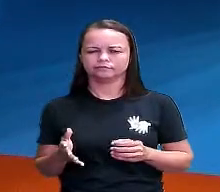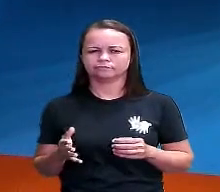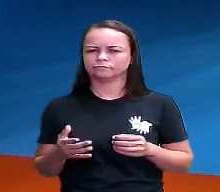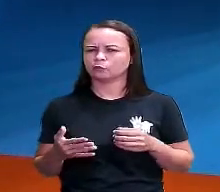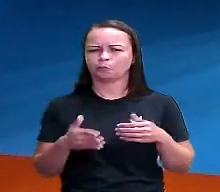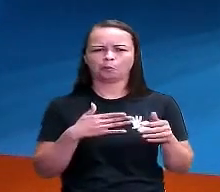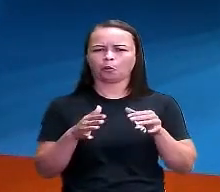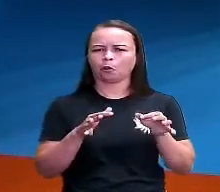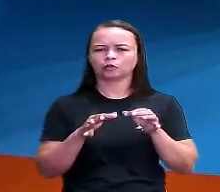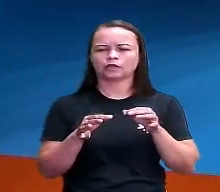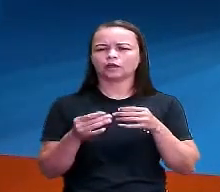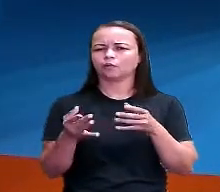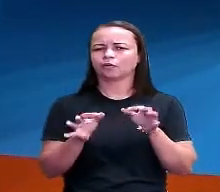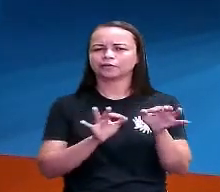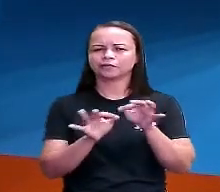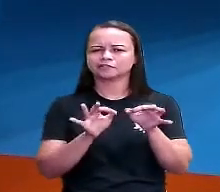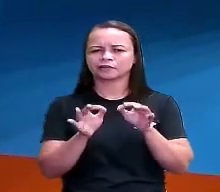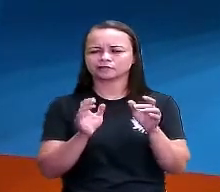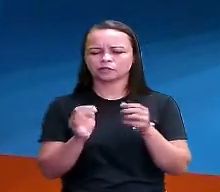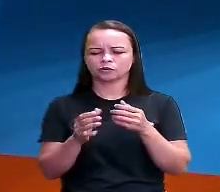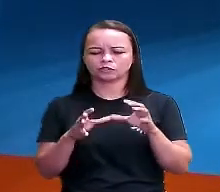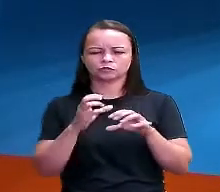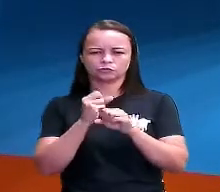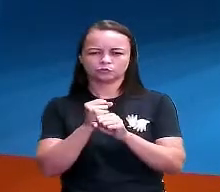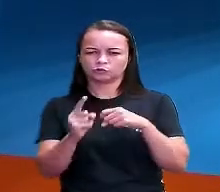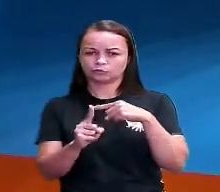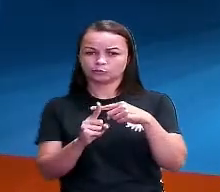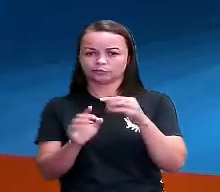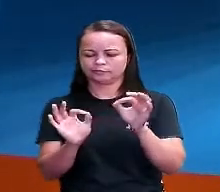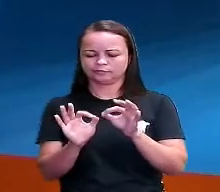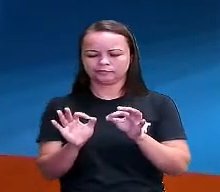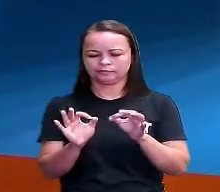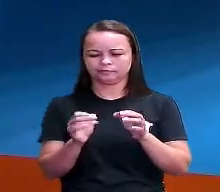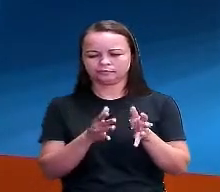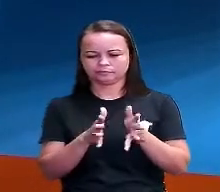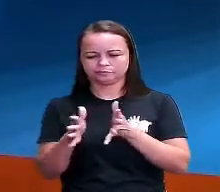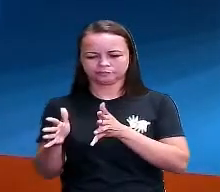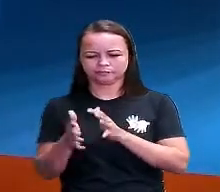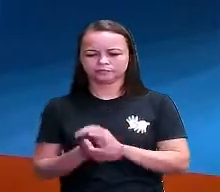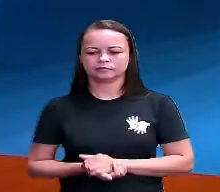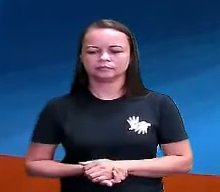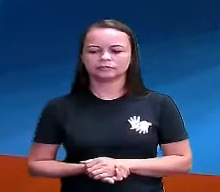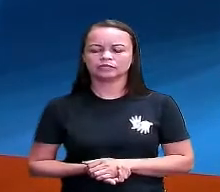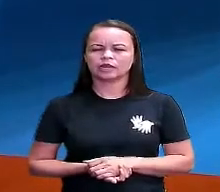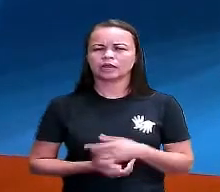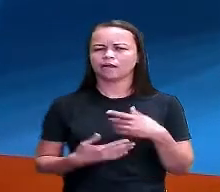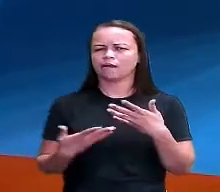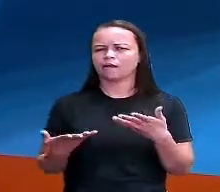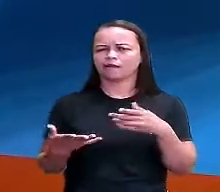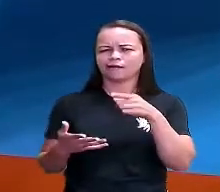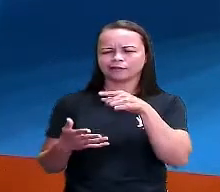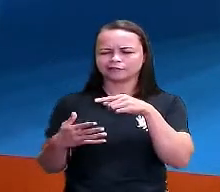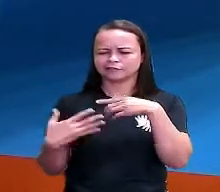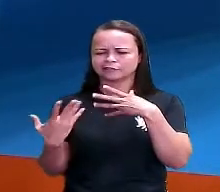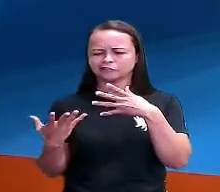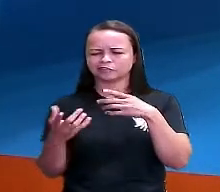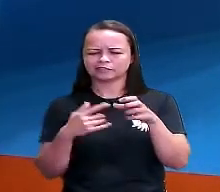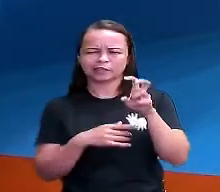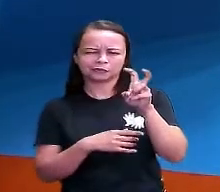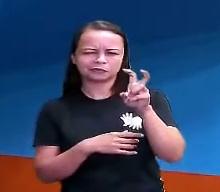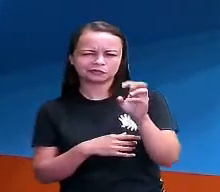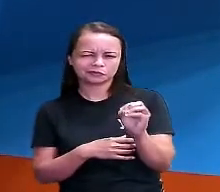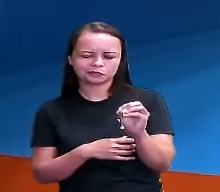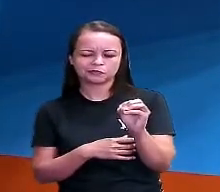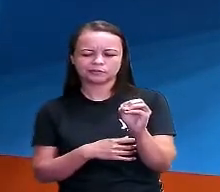importa a ordem com que eu somei, tá? Agora vamos continuar. Aqui já tá o